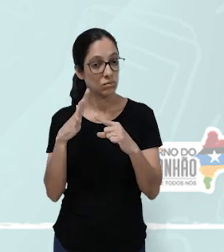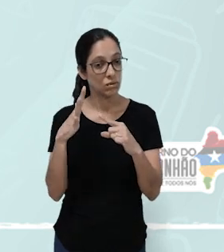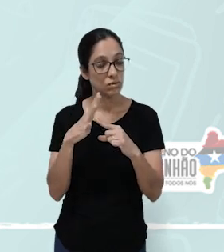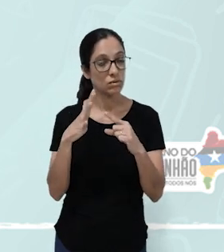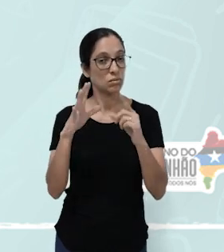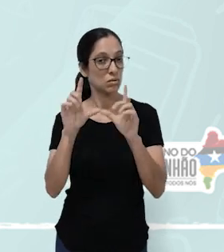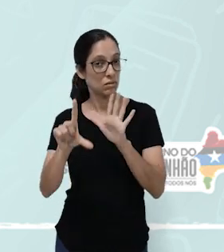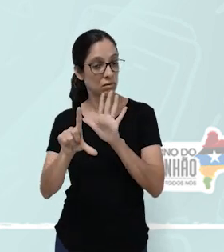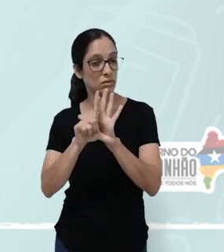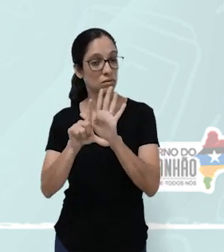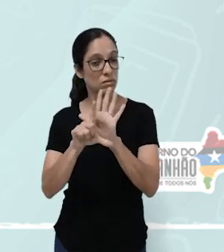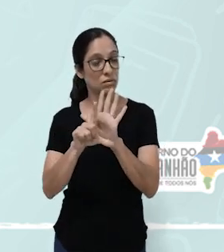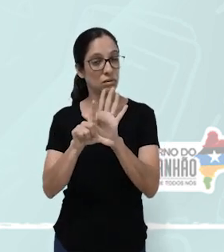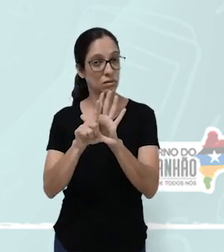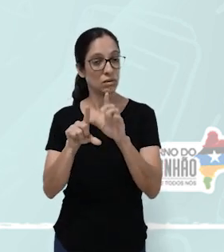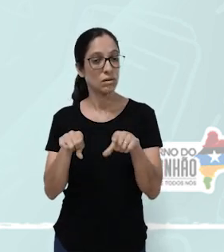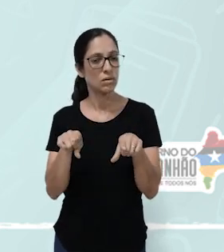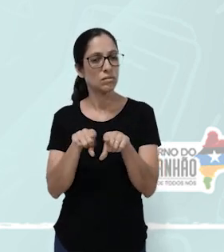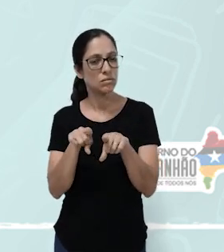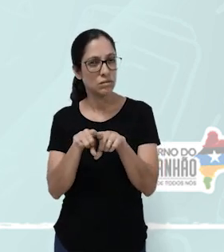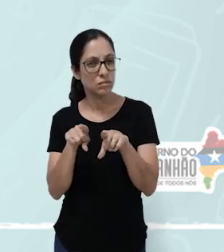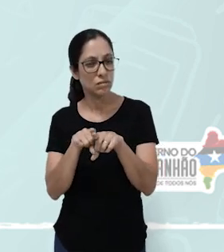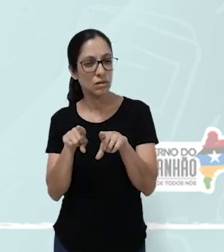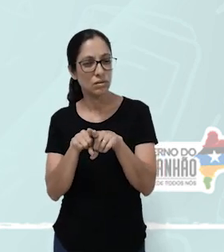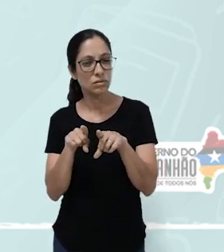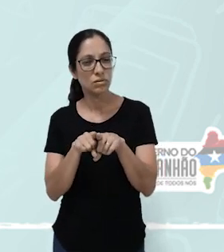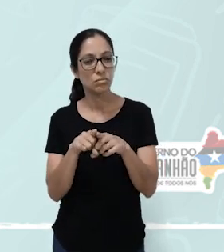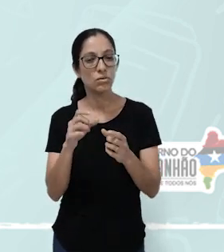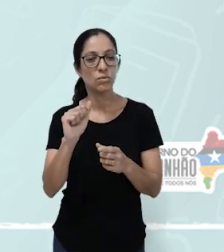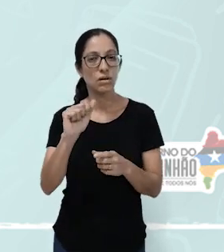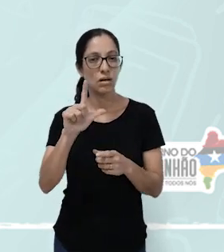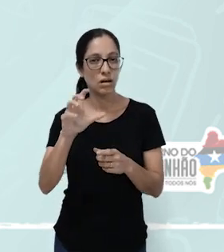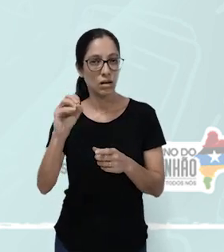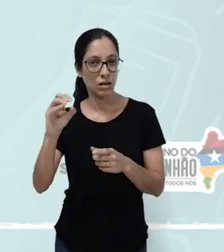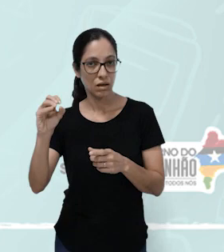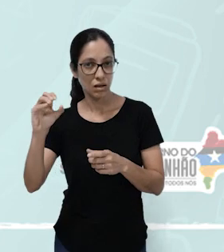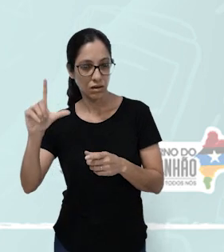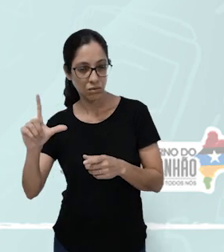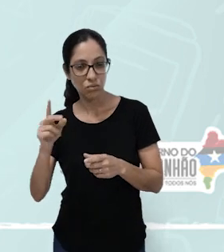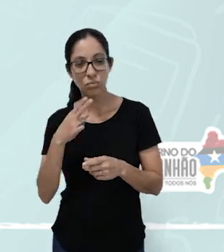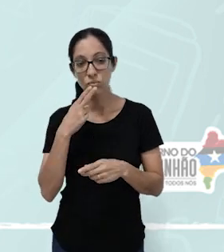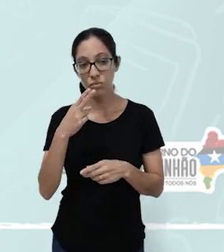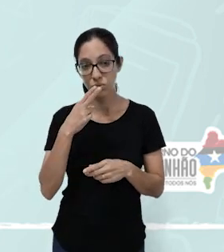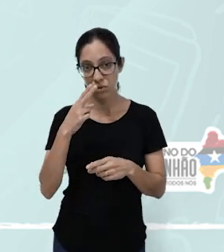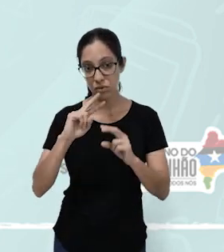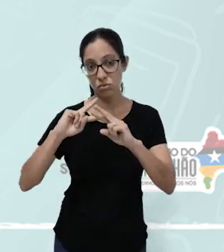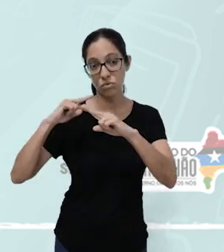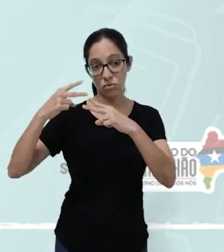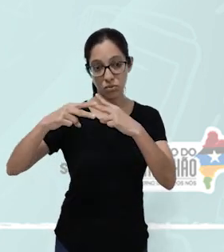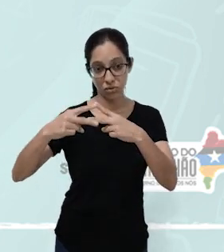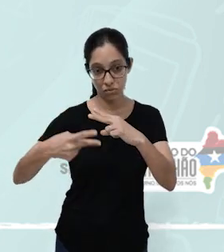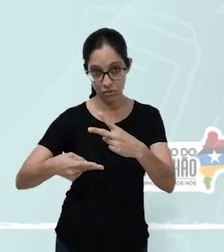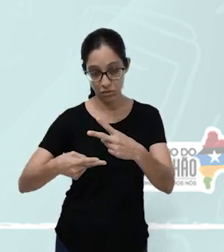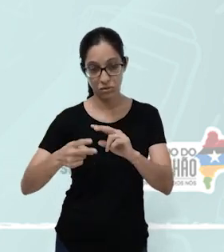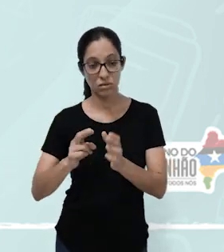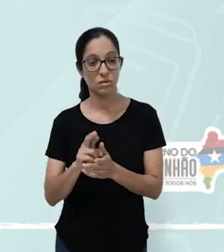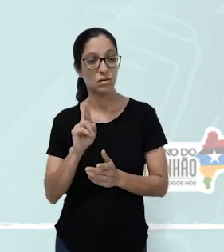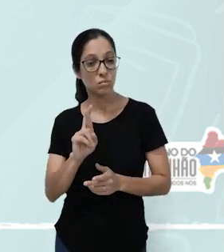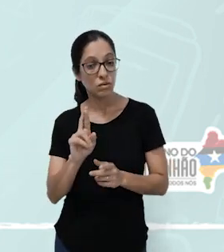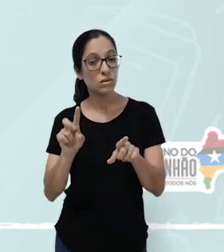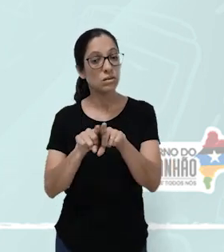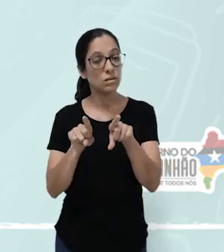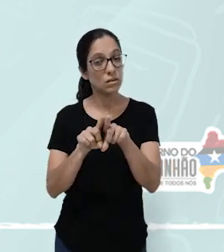quanto à legalidade. Nós vamos falar sobre o álcool, o cigarro, as consequências, resultados e